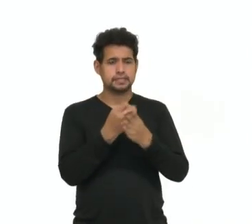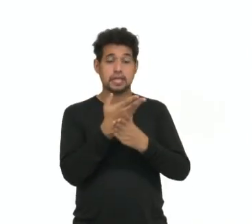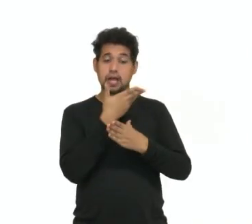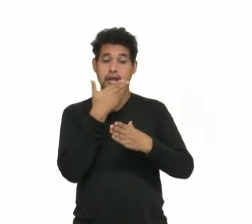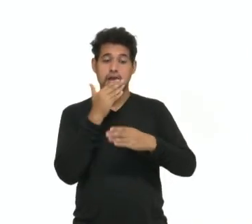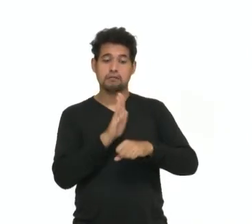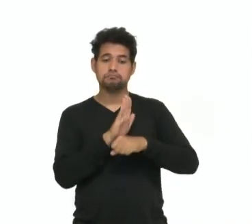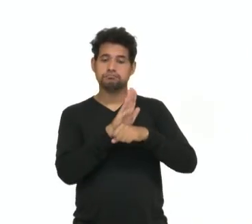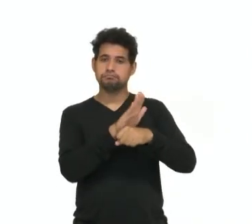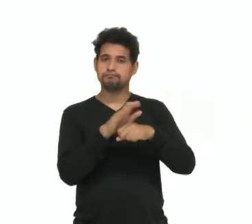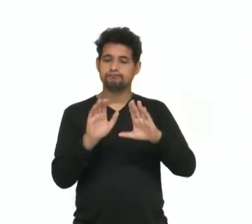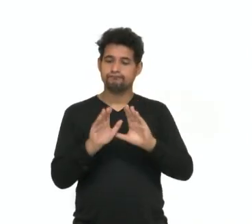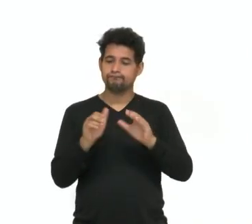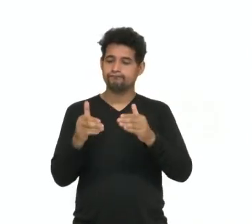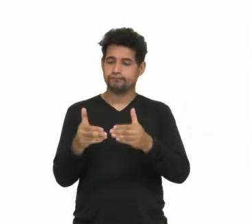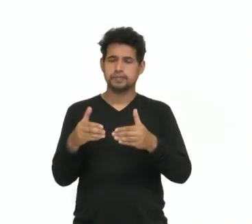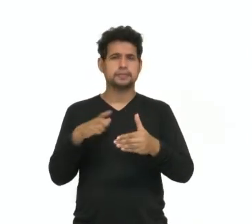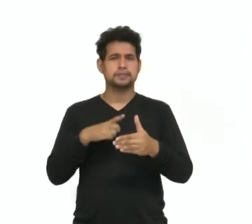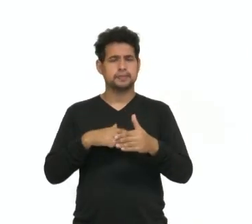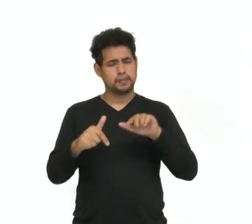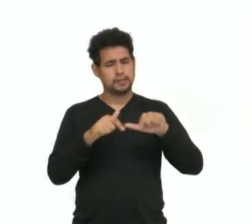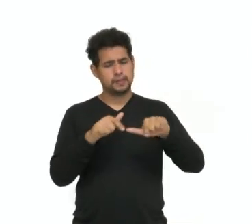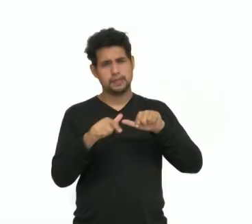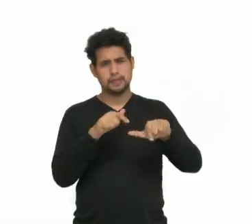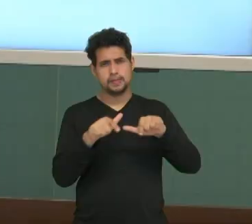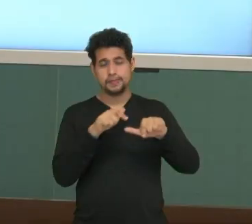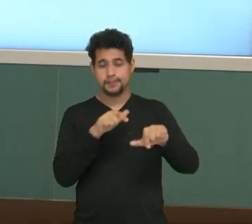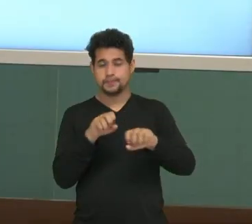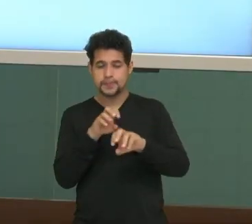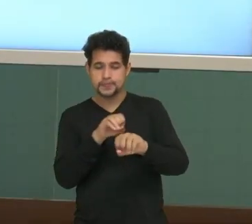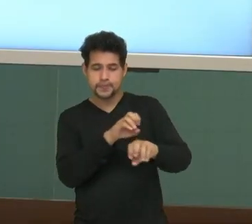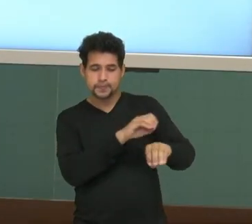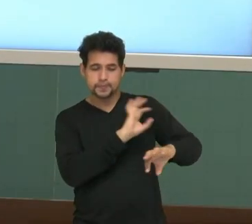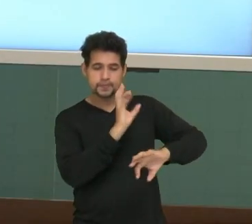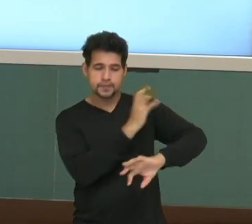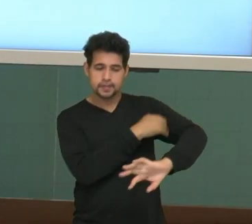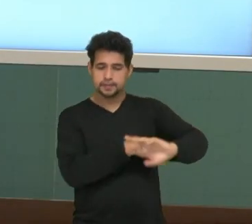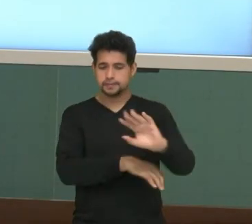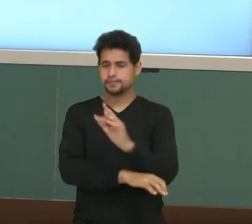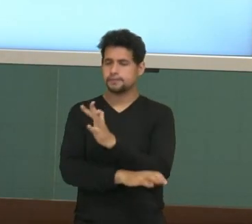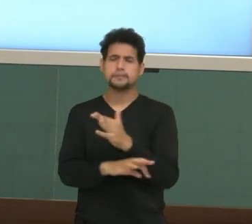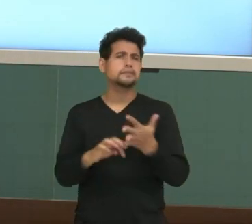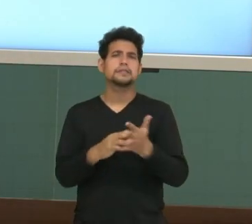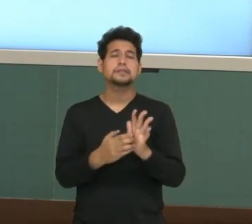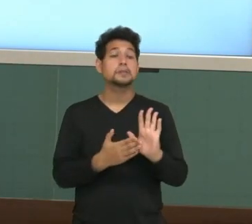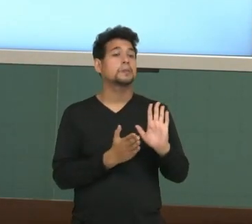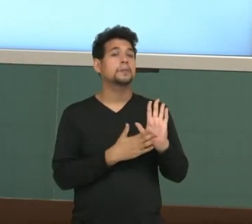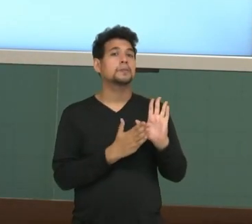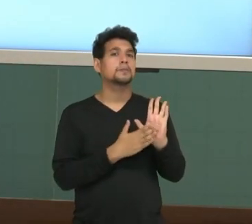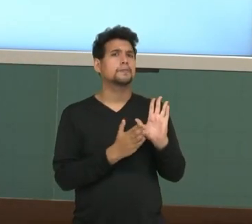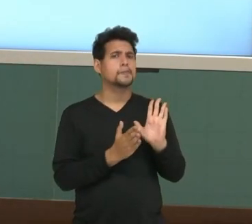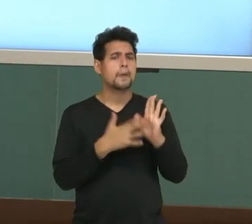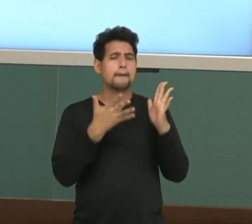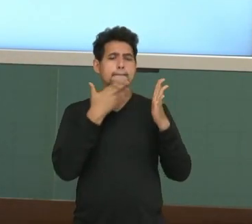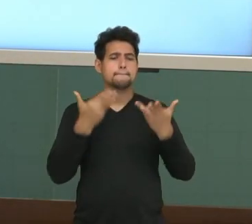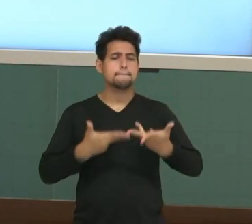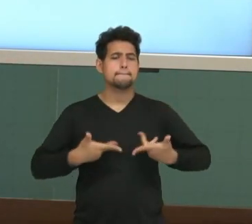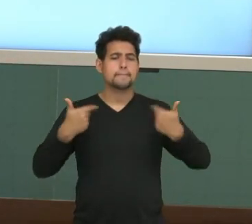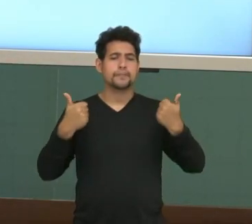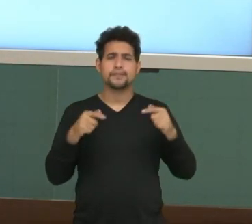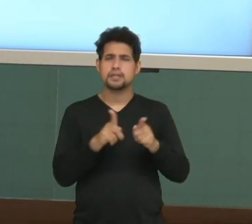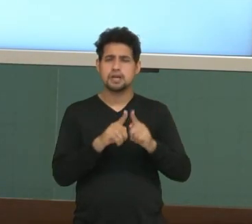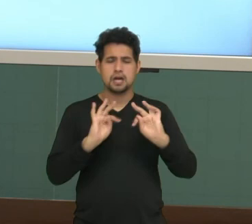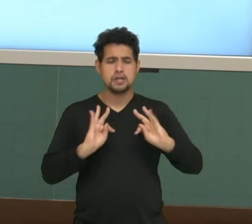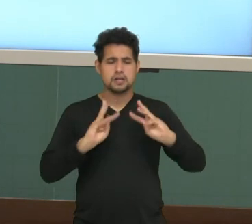favorecer as comunidades no entorno das atividades de educação ambiental, ou seja, proporcionar uma condição melhor para